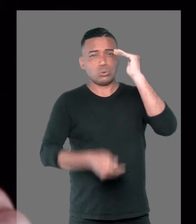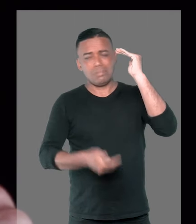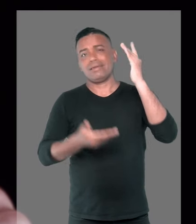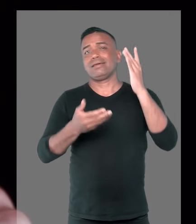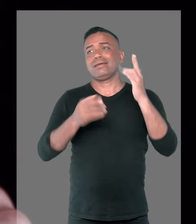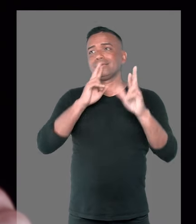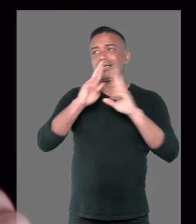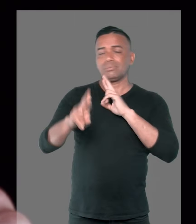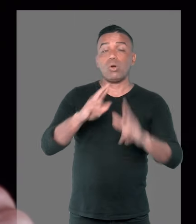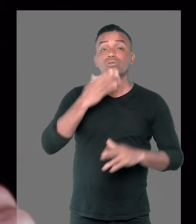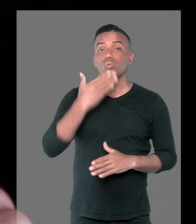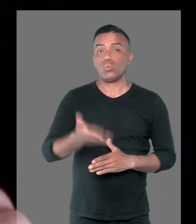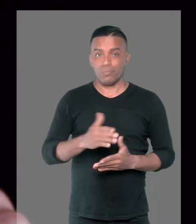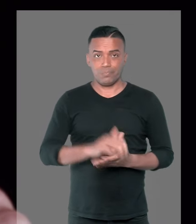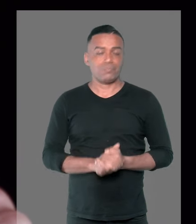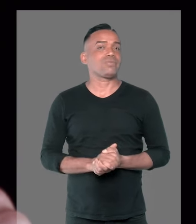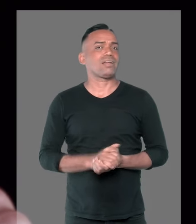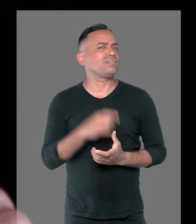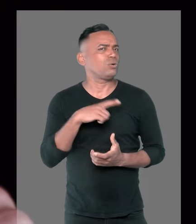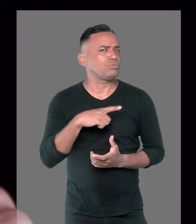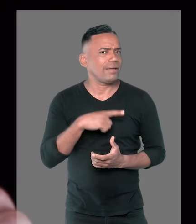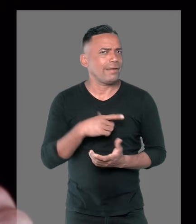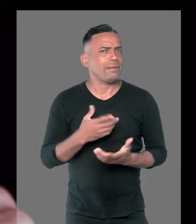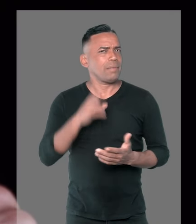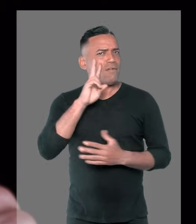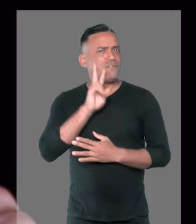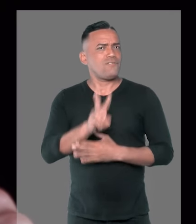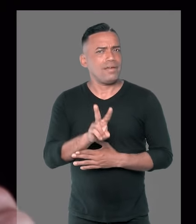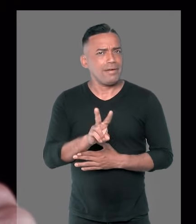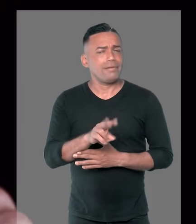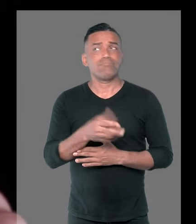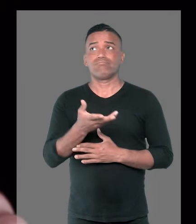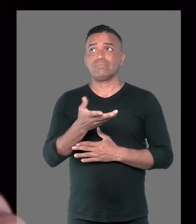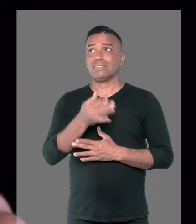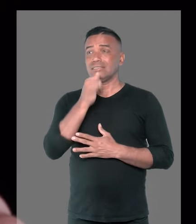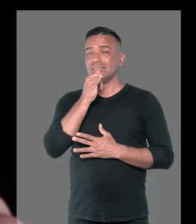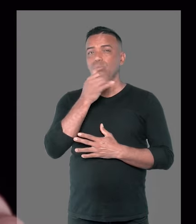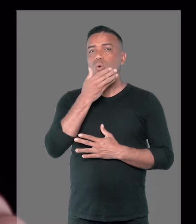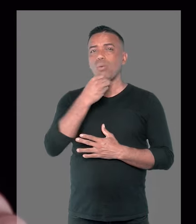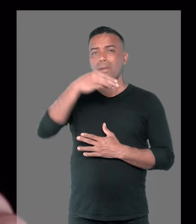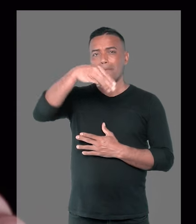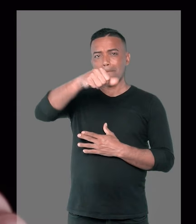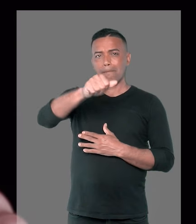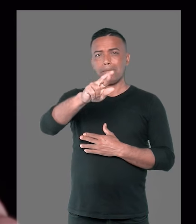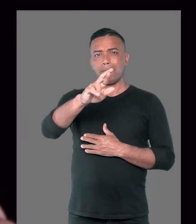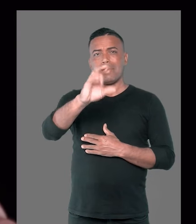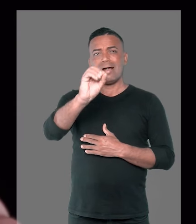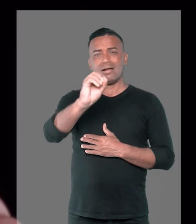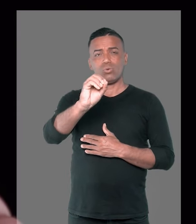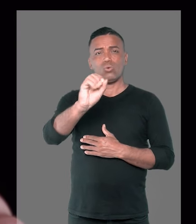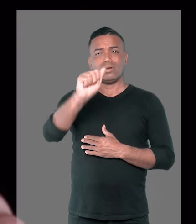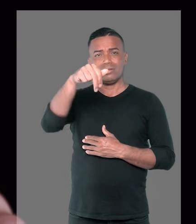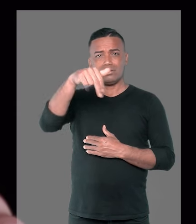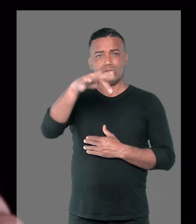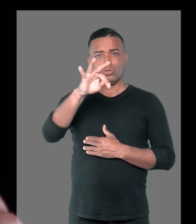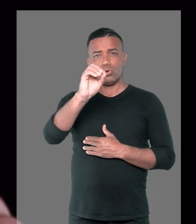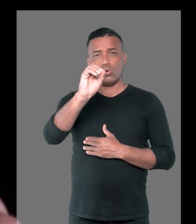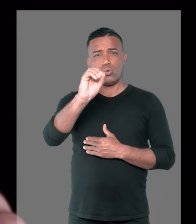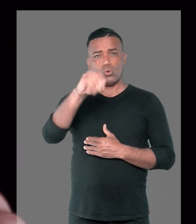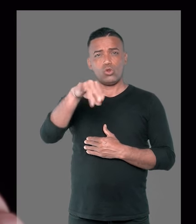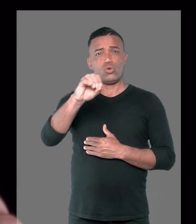e tem uma coisa pra gente olhar nesse cenário aqui veja quando Marco Antônio é era candidato em